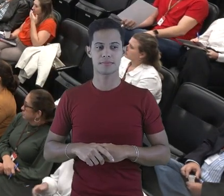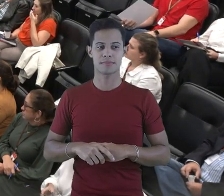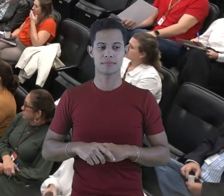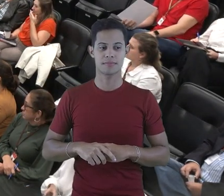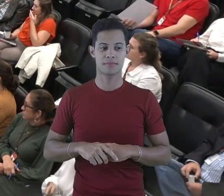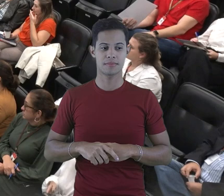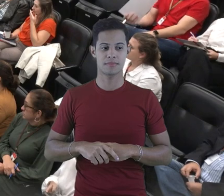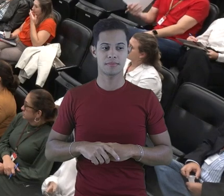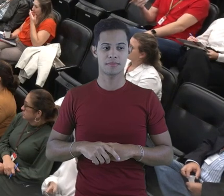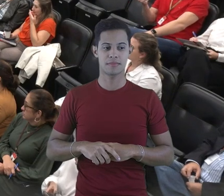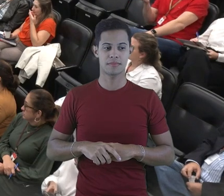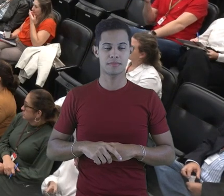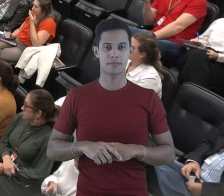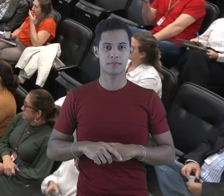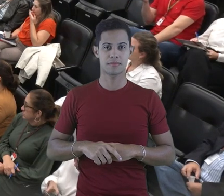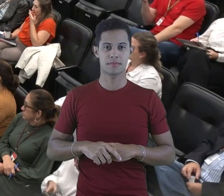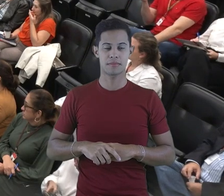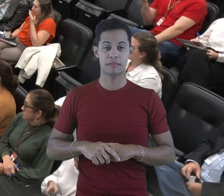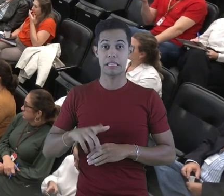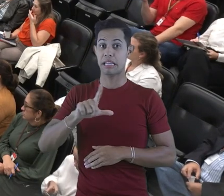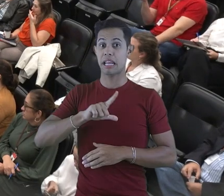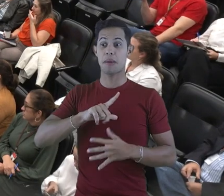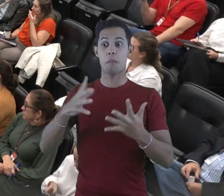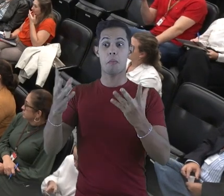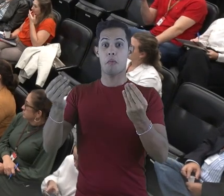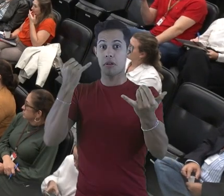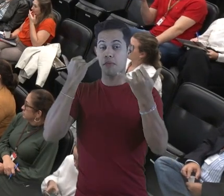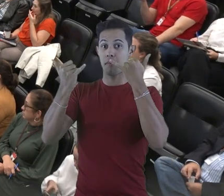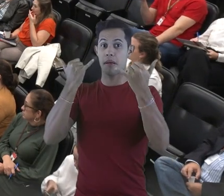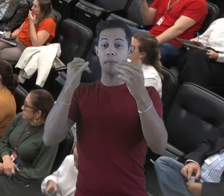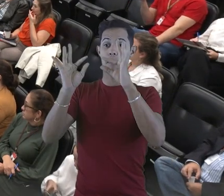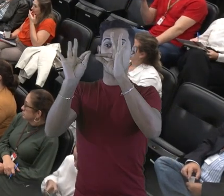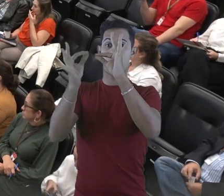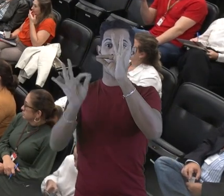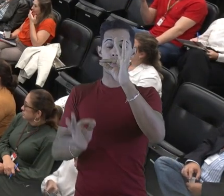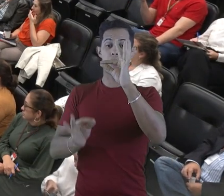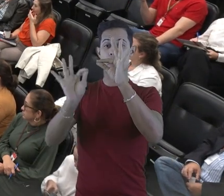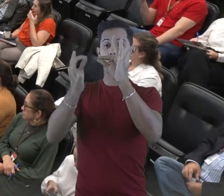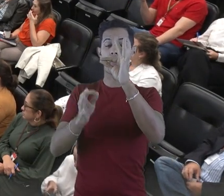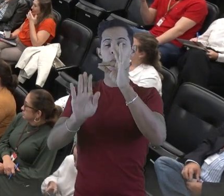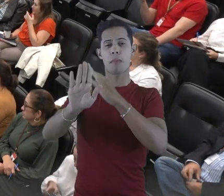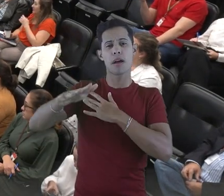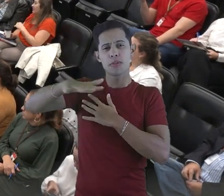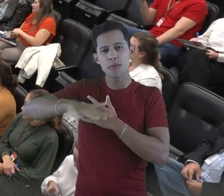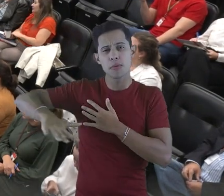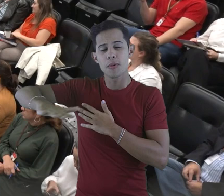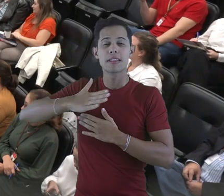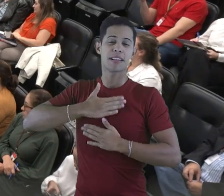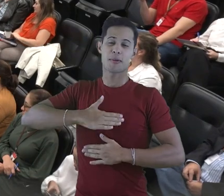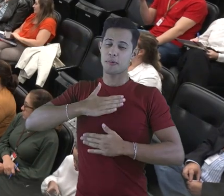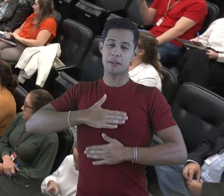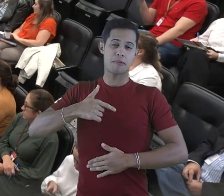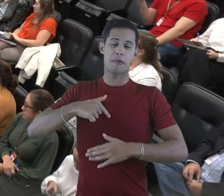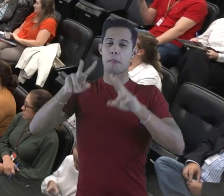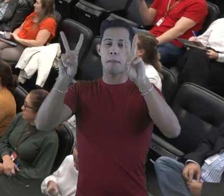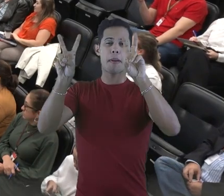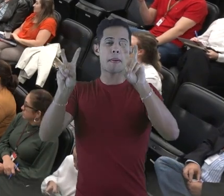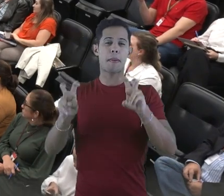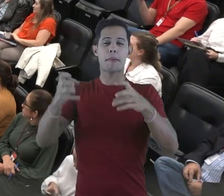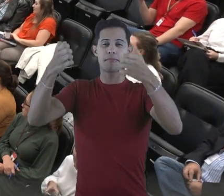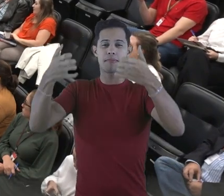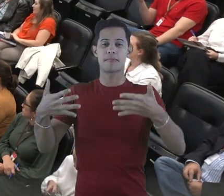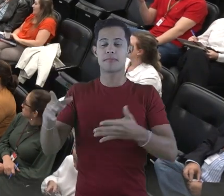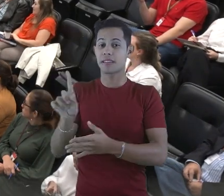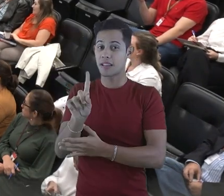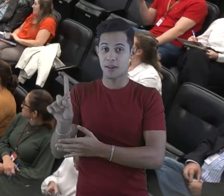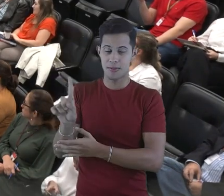tem bastante coisa viram mas fiquem tranquilos eu não vou falar sobre tudo isso aqui não fiquem tranquilos não vou falar sobre todos esses slides